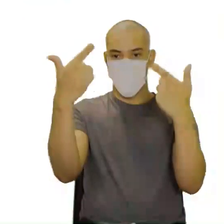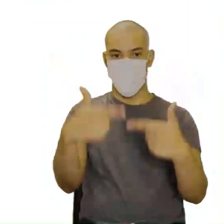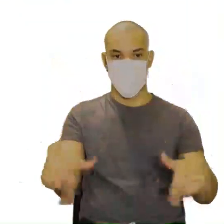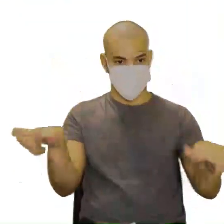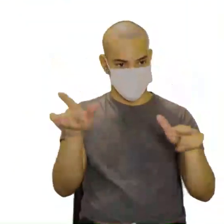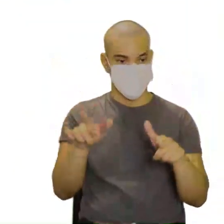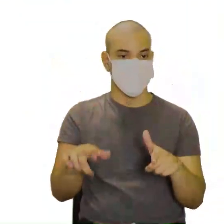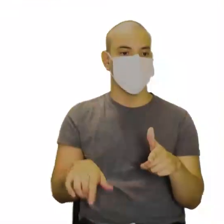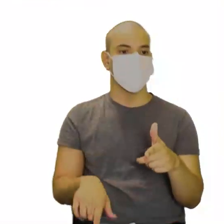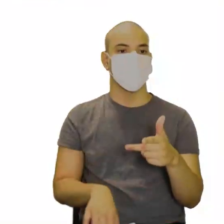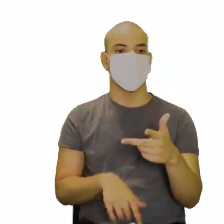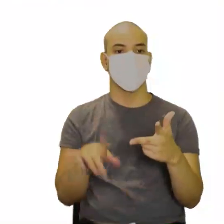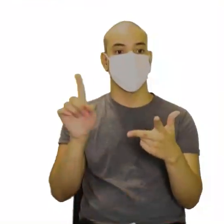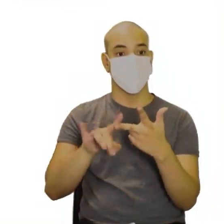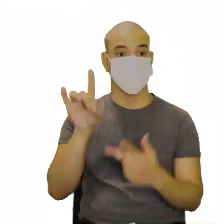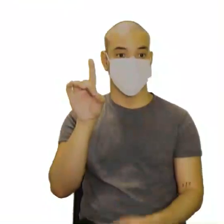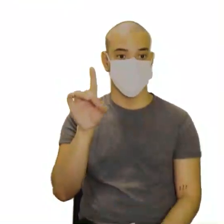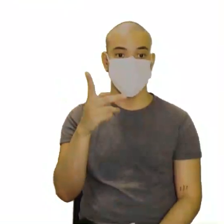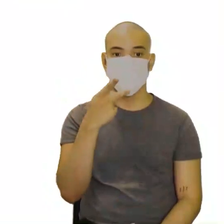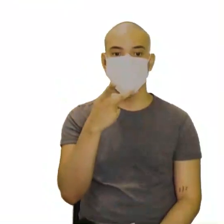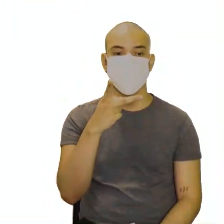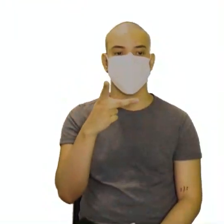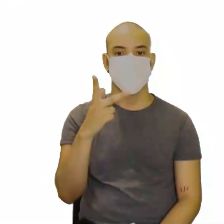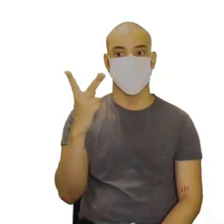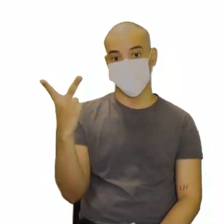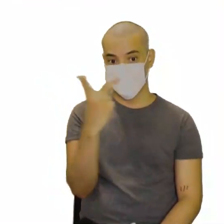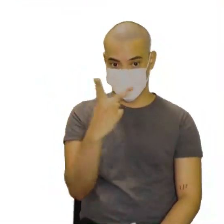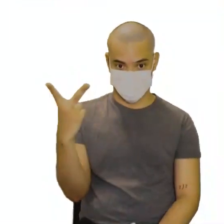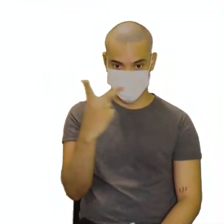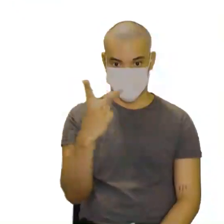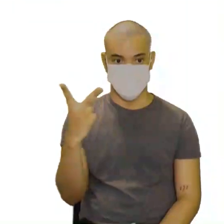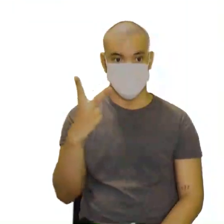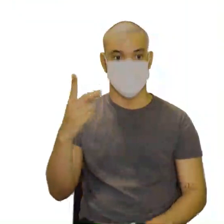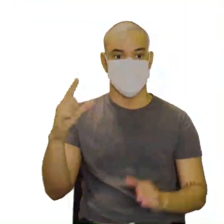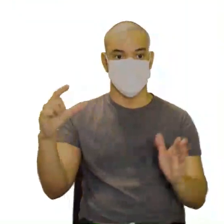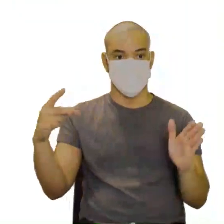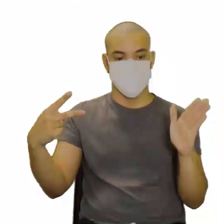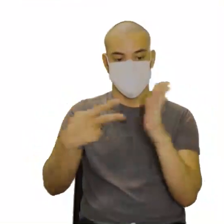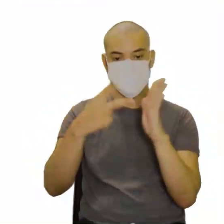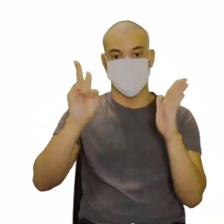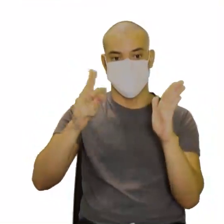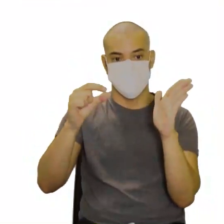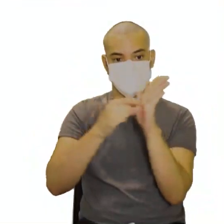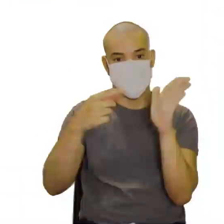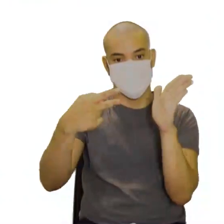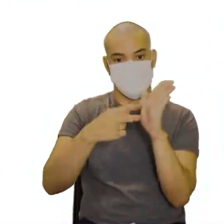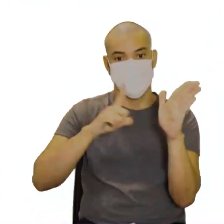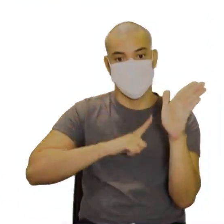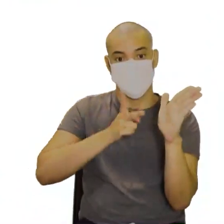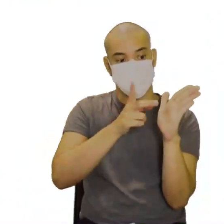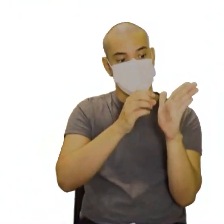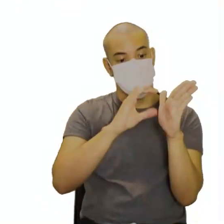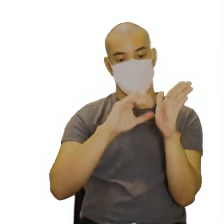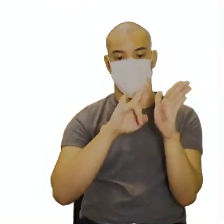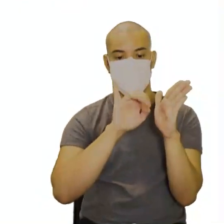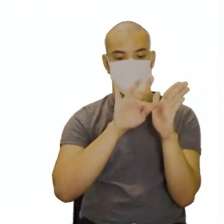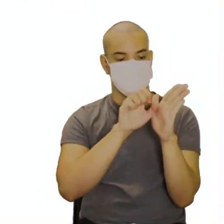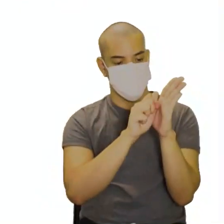Aqui ele fala, ambos os arranjos, quando ligados a um mesmo resistor, fornecem a mesma